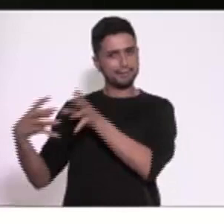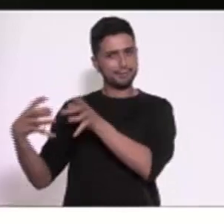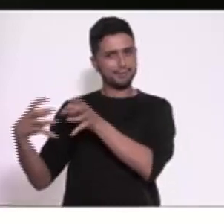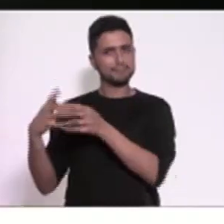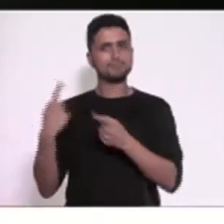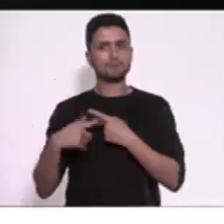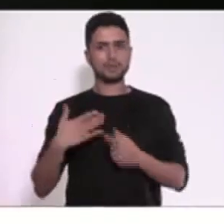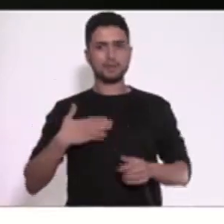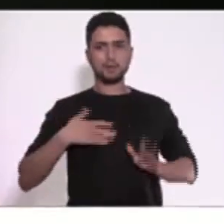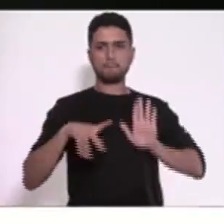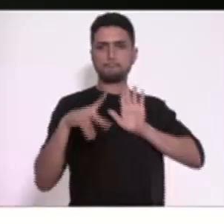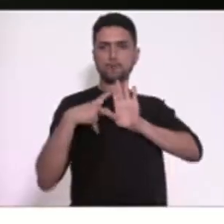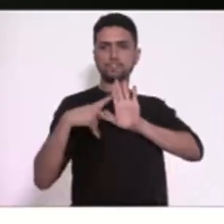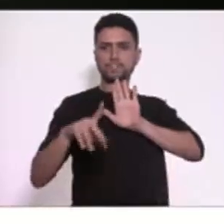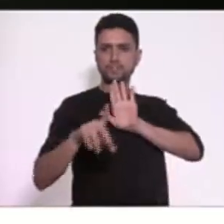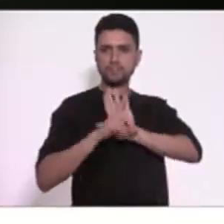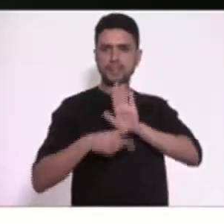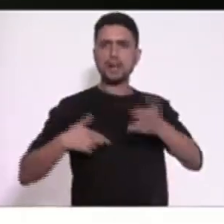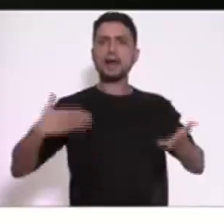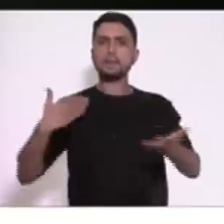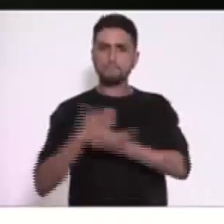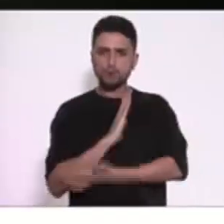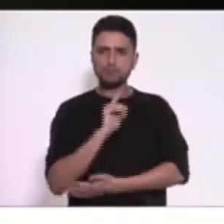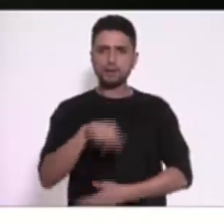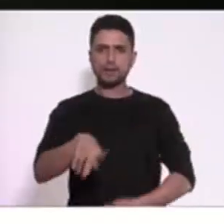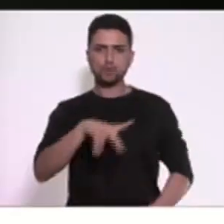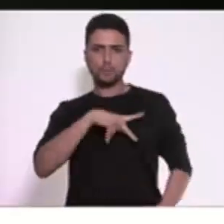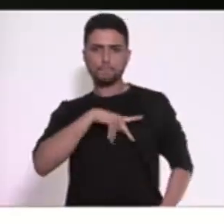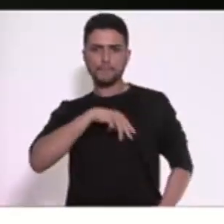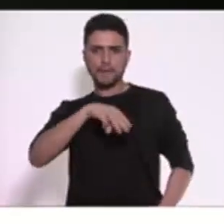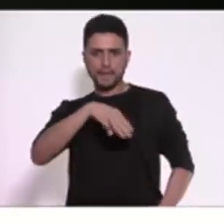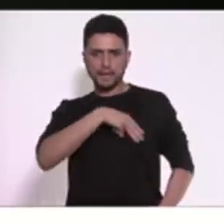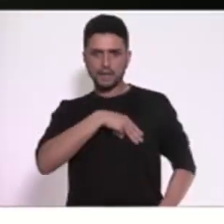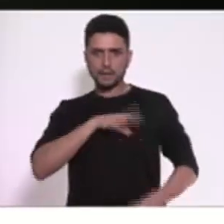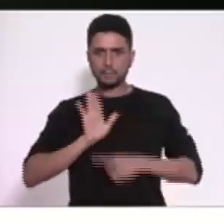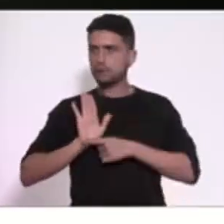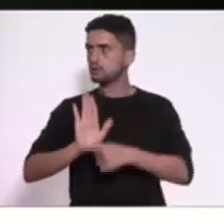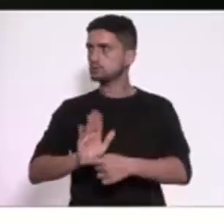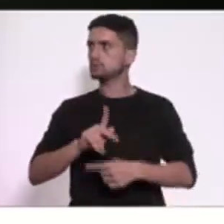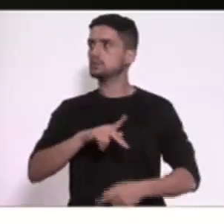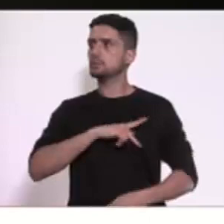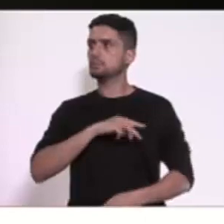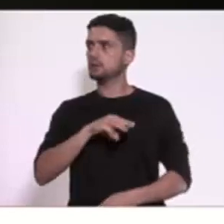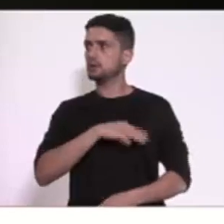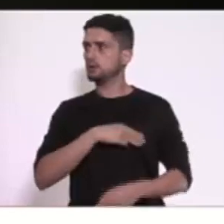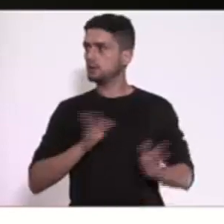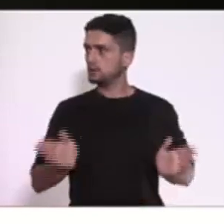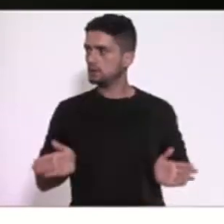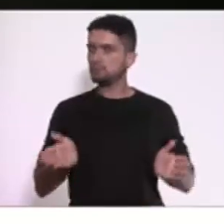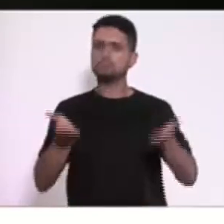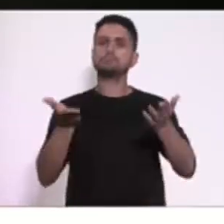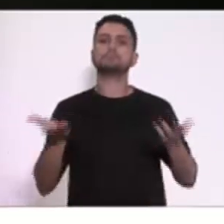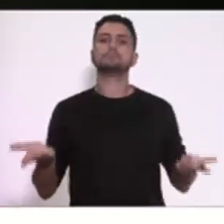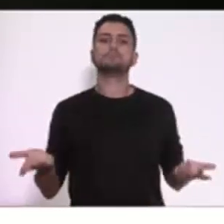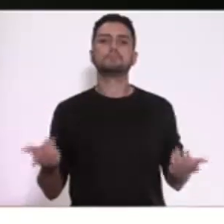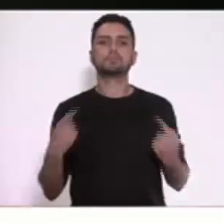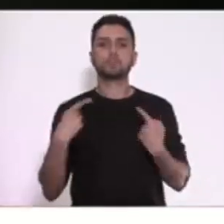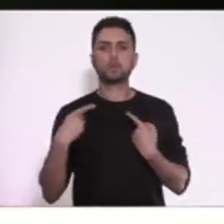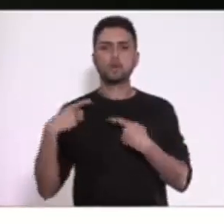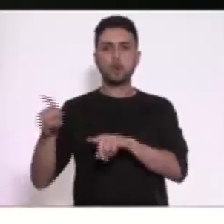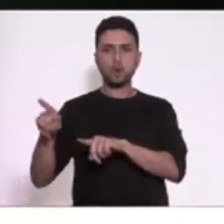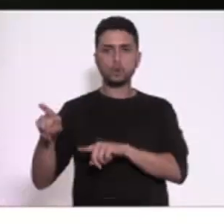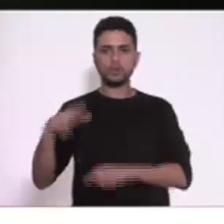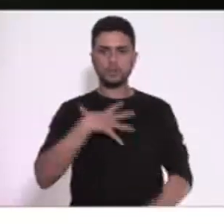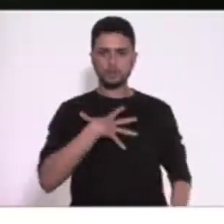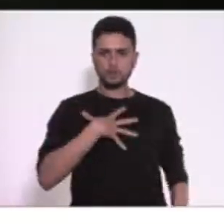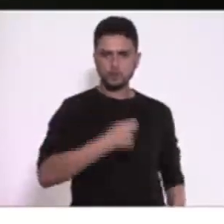de leis aprovados, por exemplo, para a PM, para fazer a prevenção e o combate ao